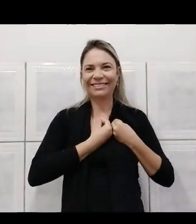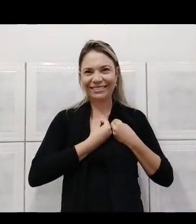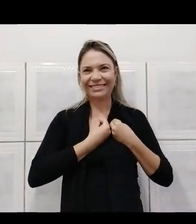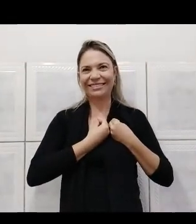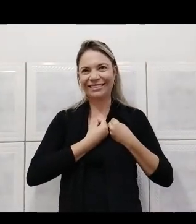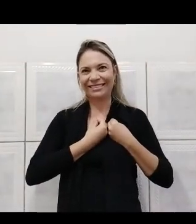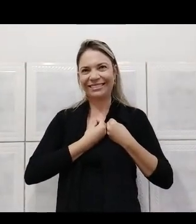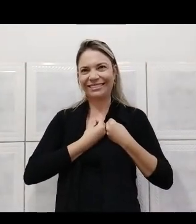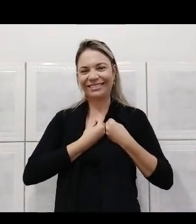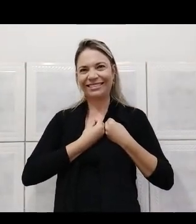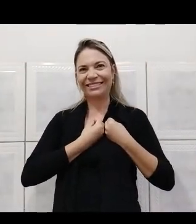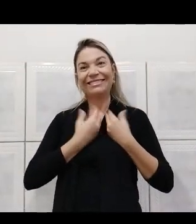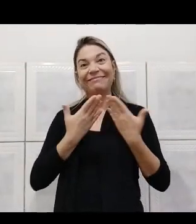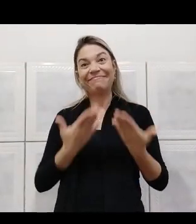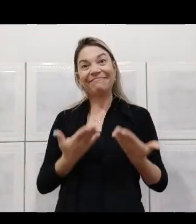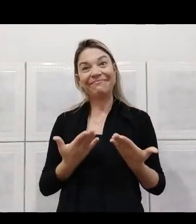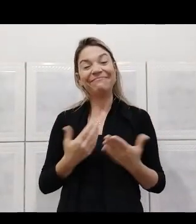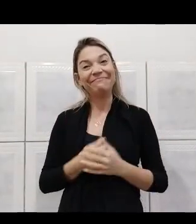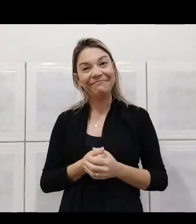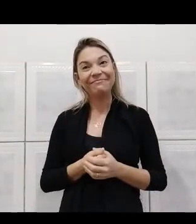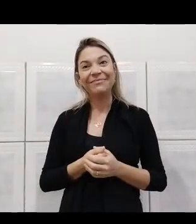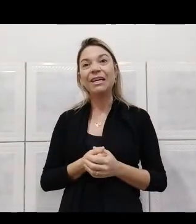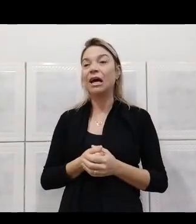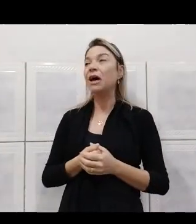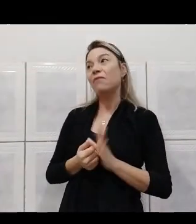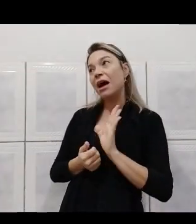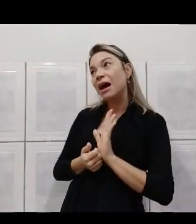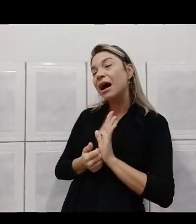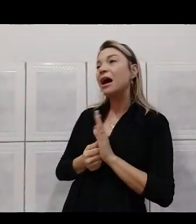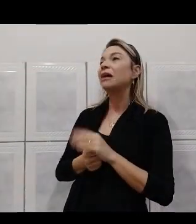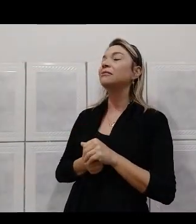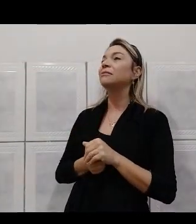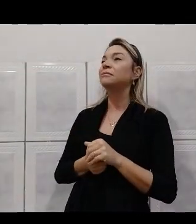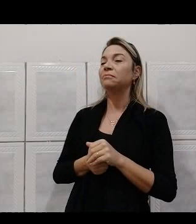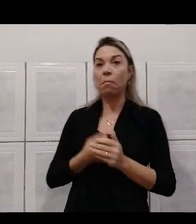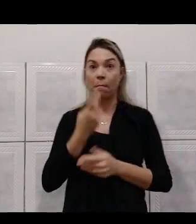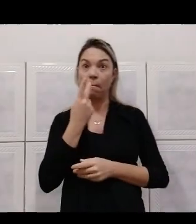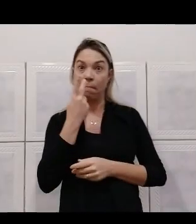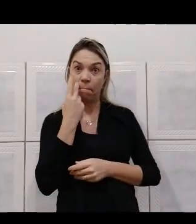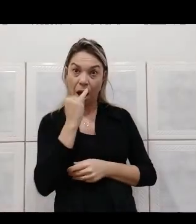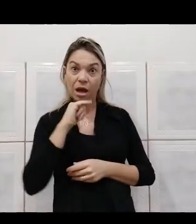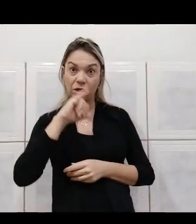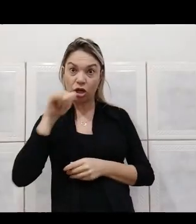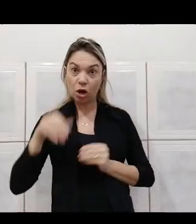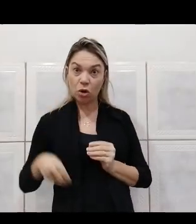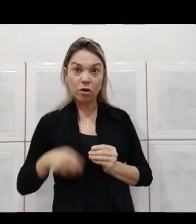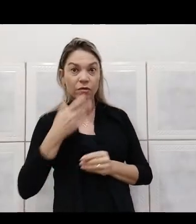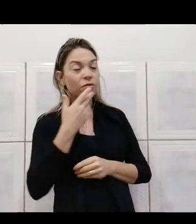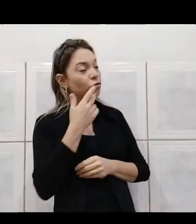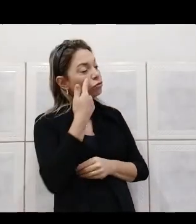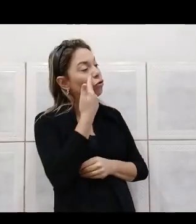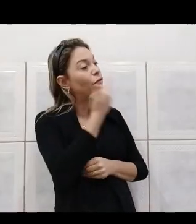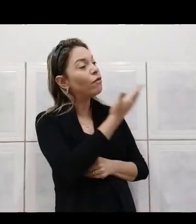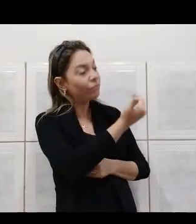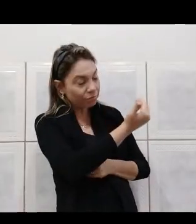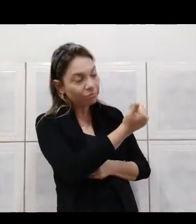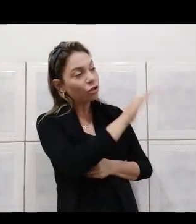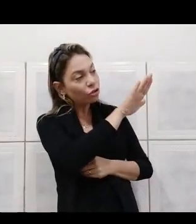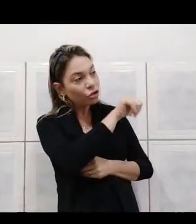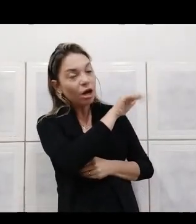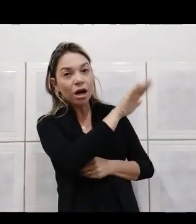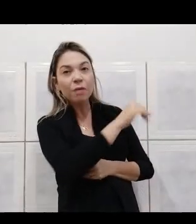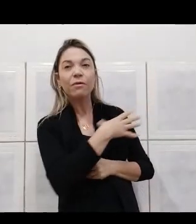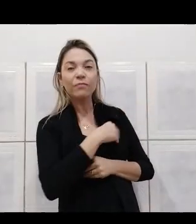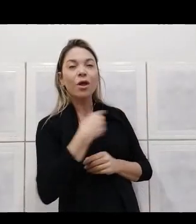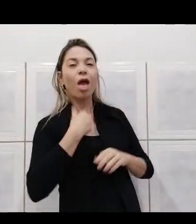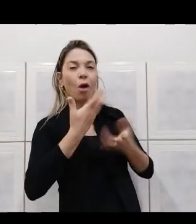aqui. Faze-o chegar a mim, disse Jacó, para que eu os abençoe. É aquilo que Deus